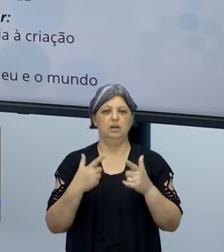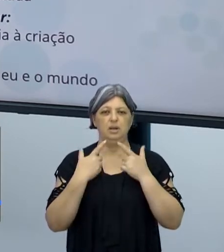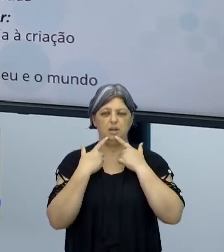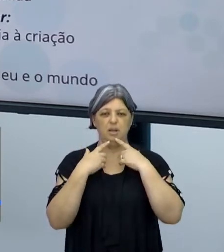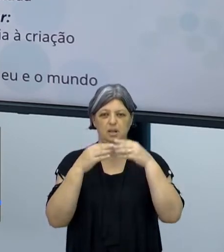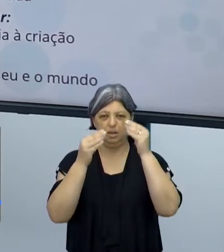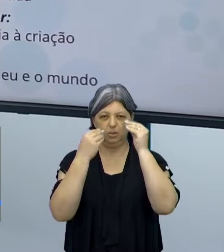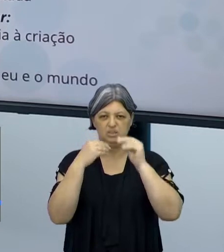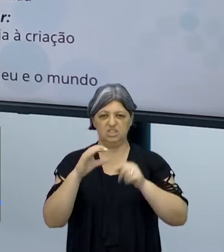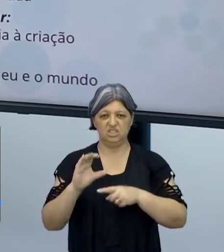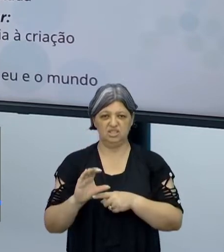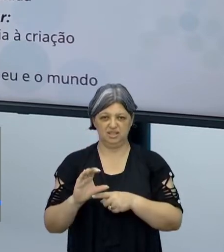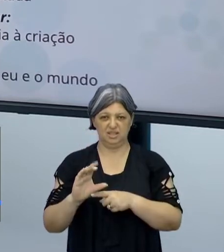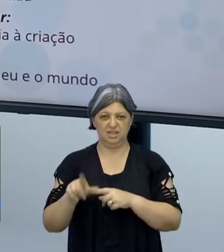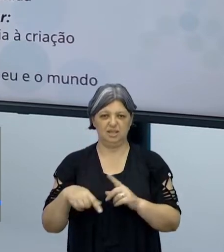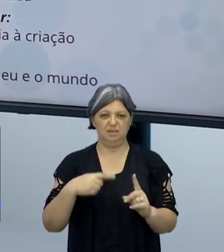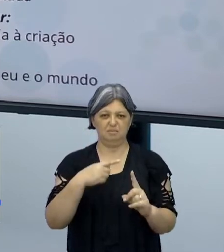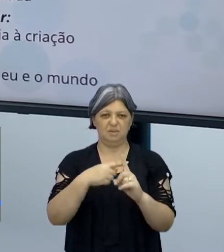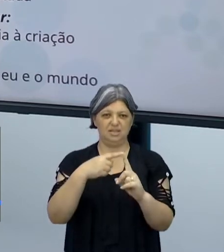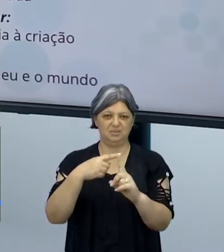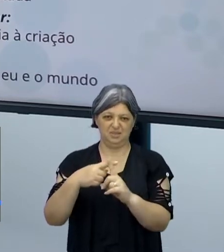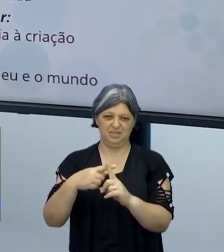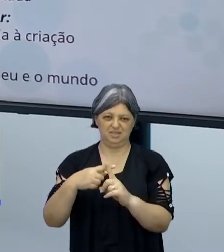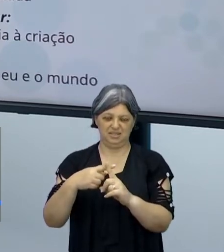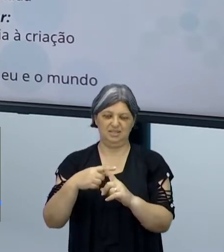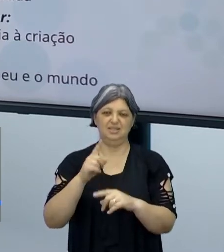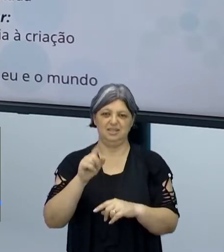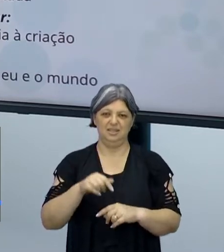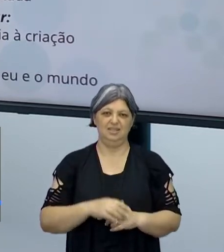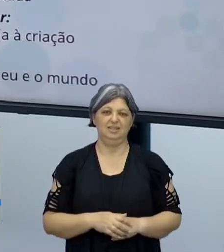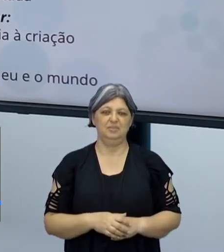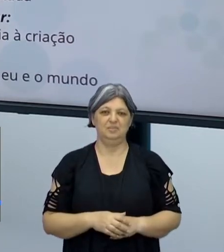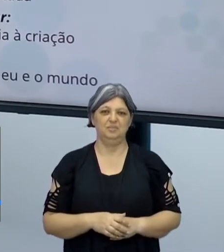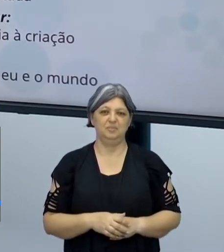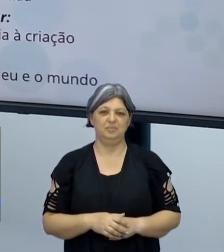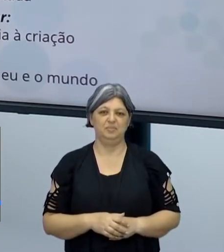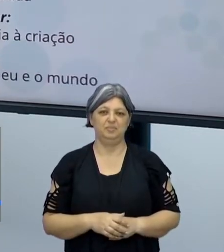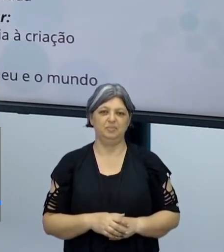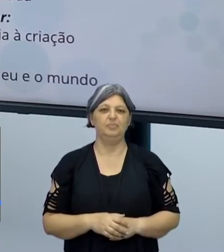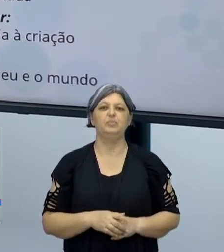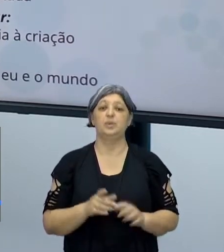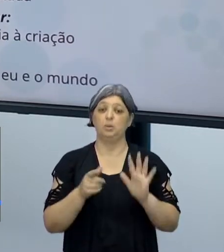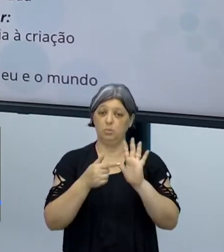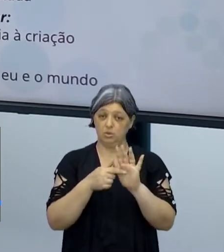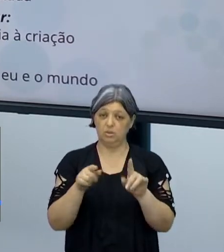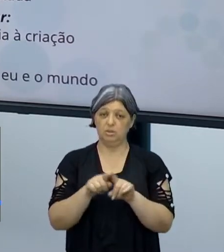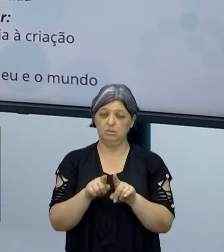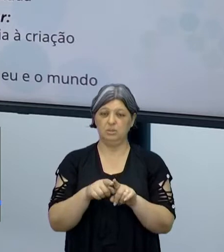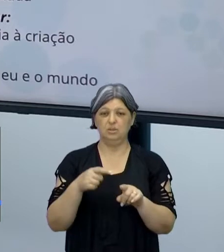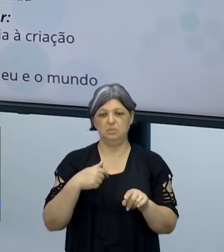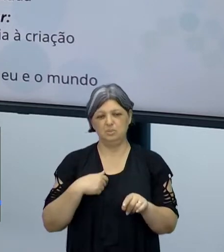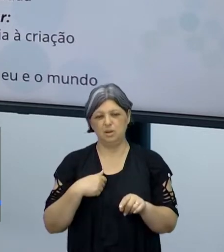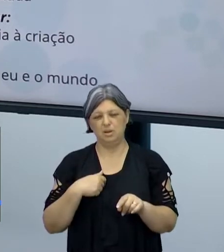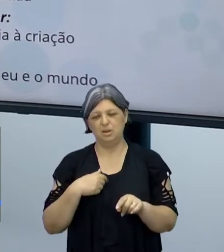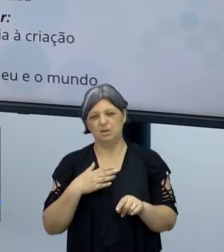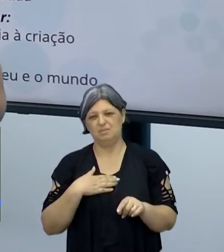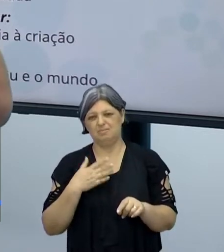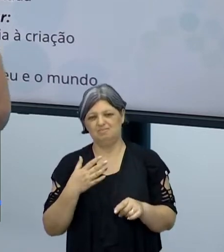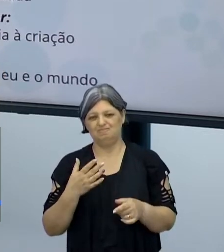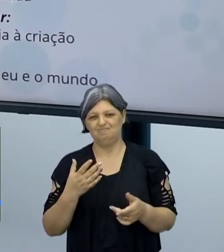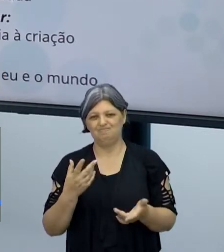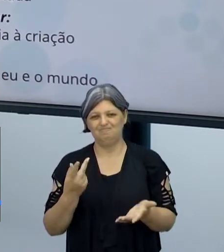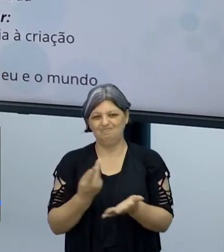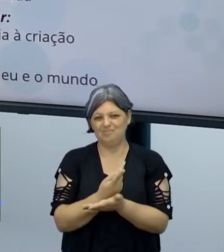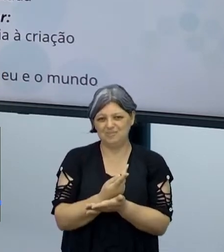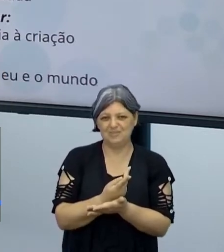né? Que a gente plus, né? No inglês seria isso, né? Plus, e você mostrou também, né? O meu deu um errinho na hora de